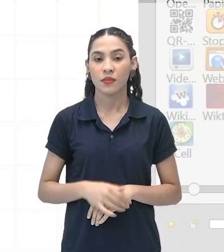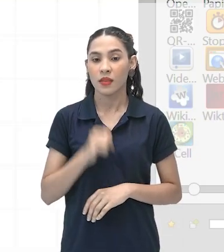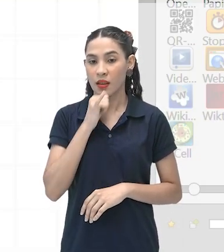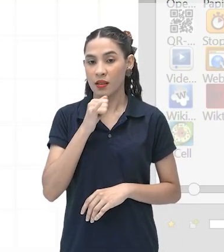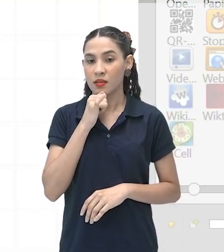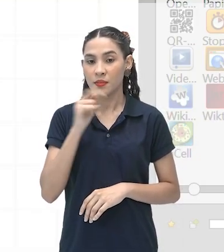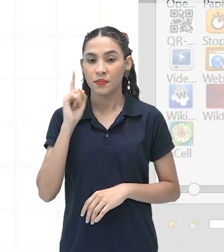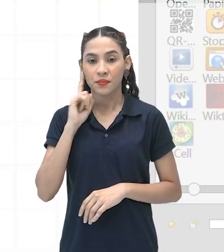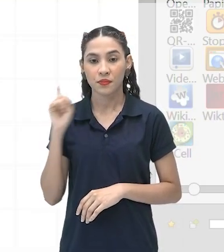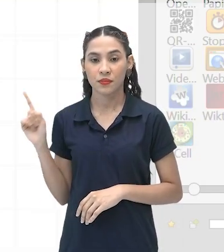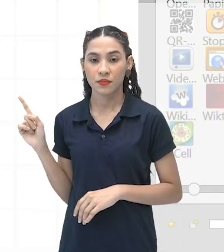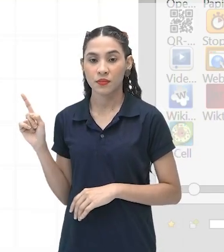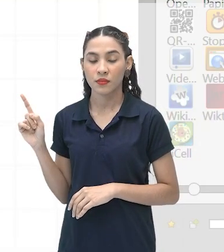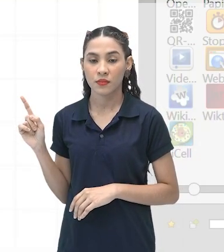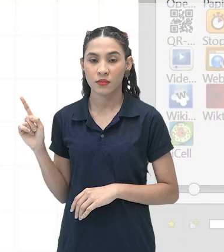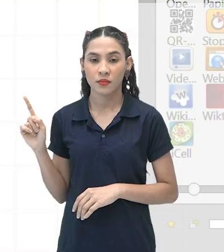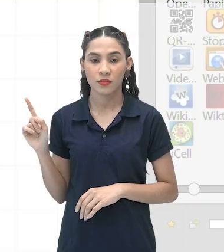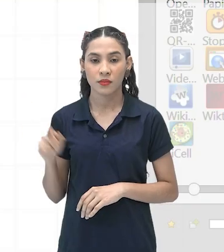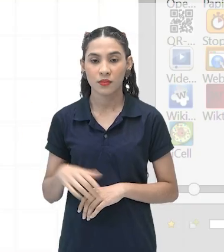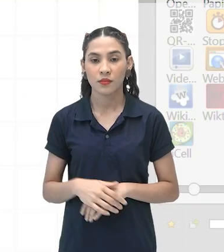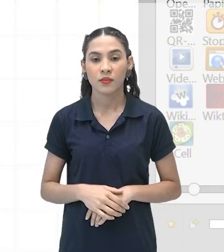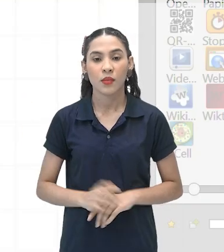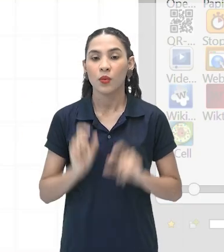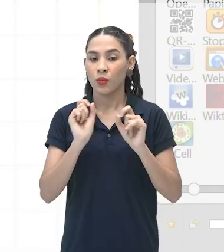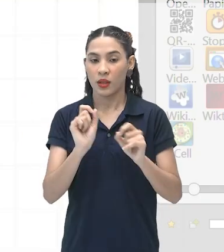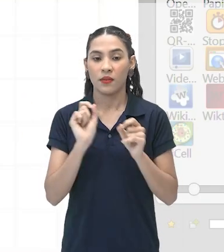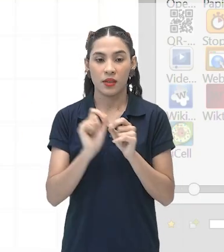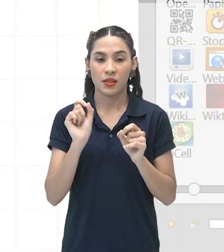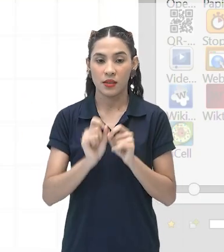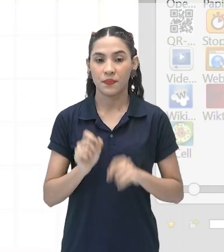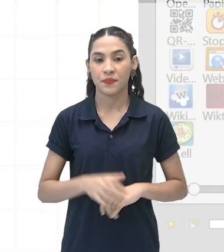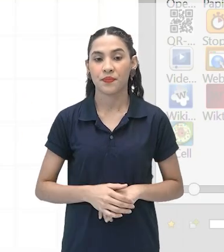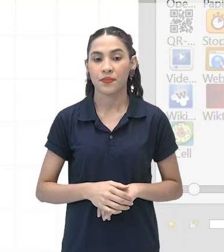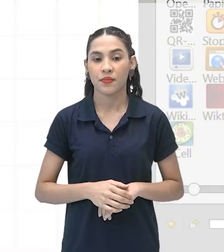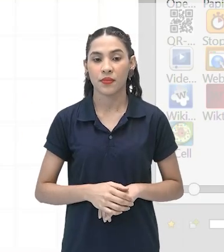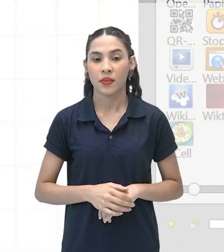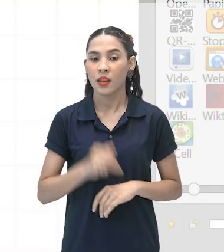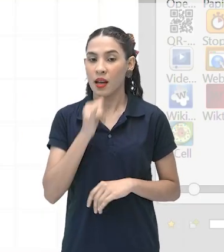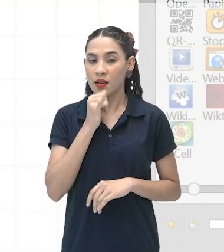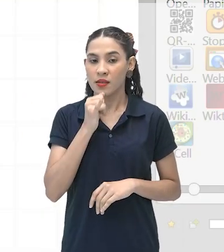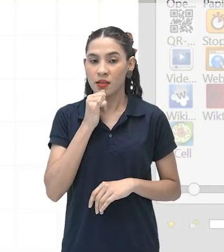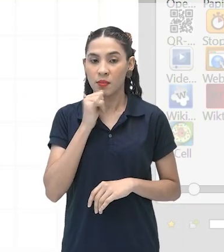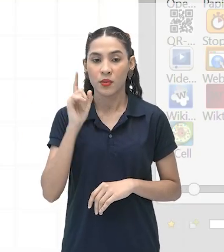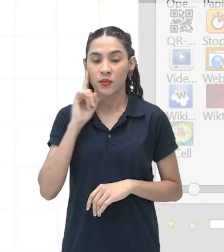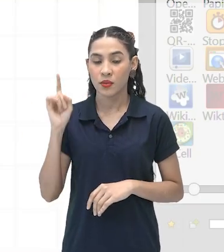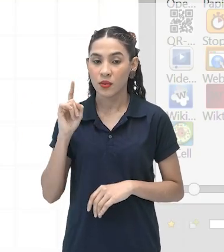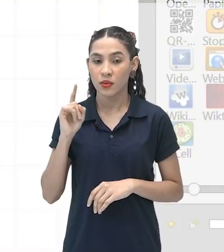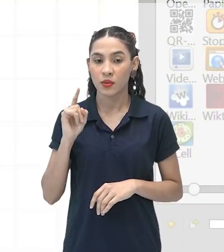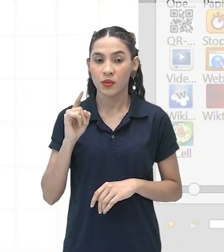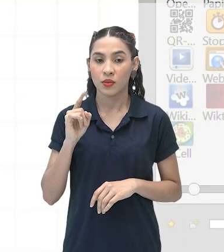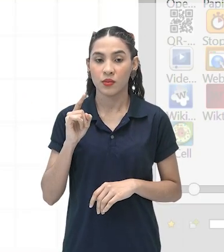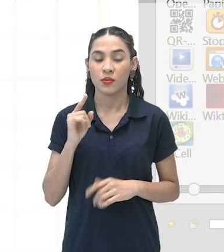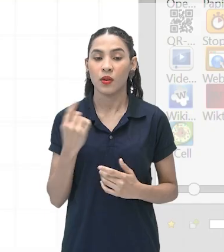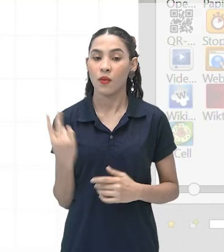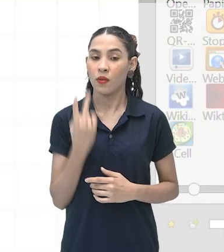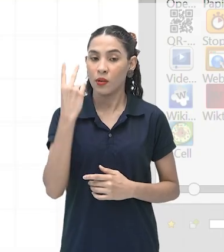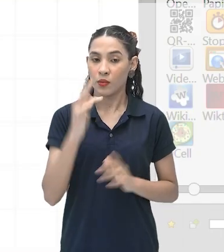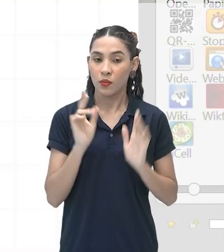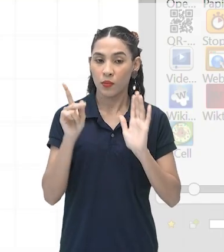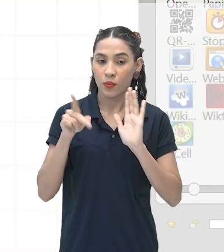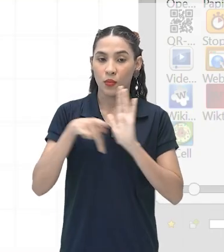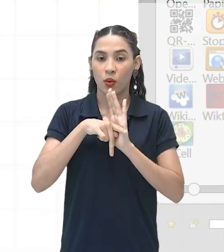Então, ó, pegando aqui a nossa calculadora, o que é que eu vou fazer? Eu vou pegar o valor, preço original,